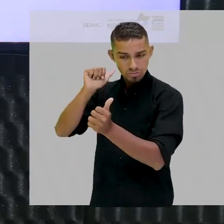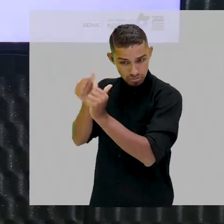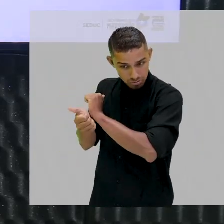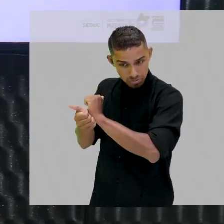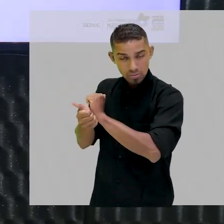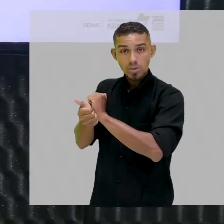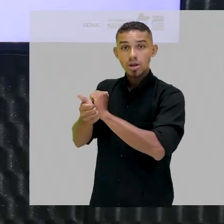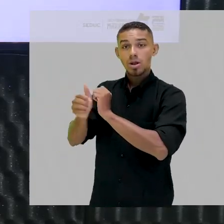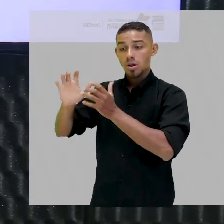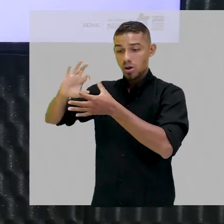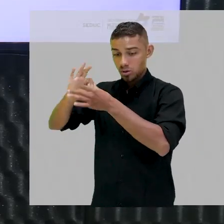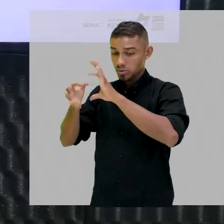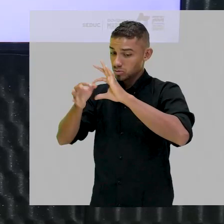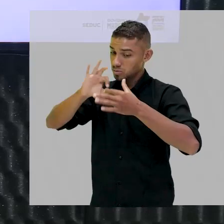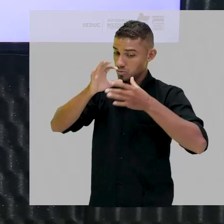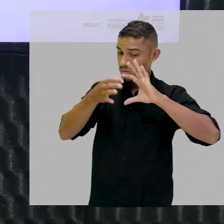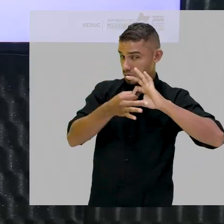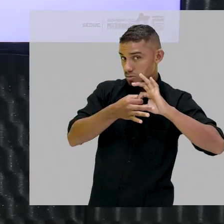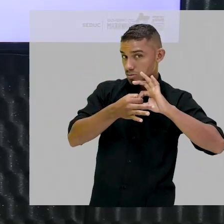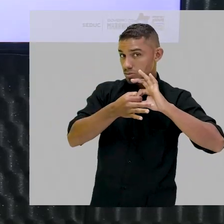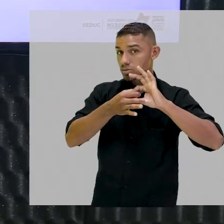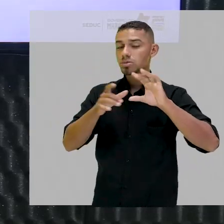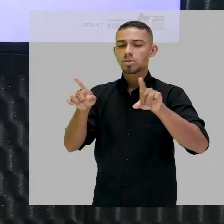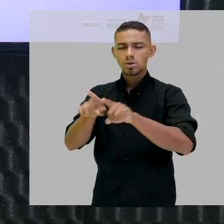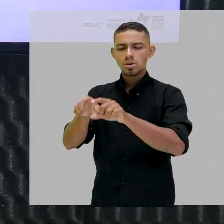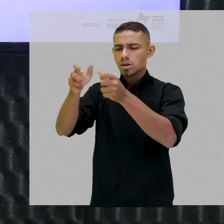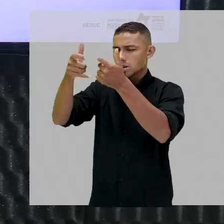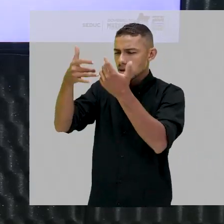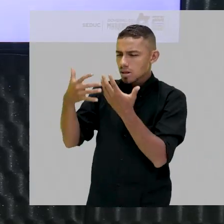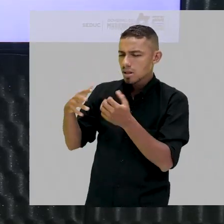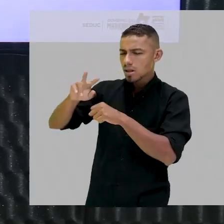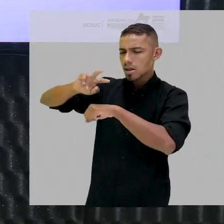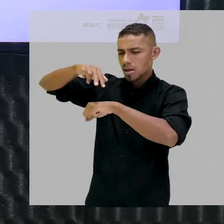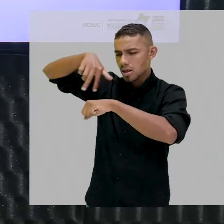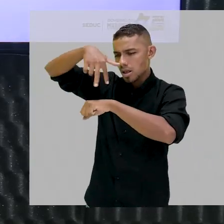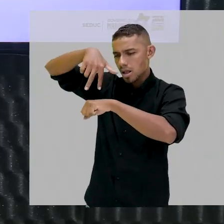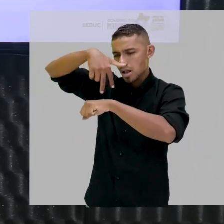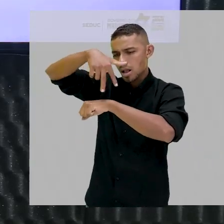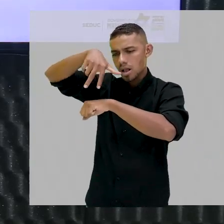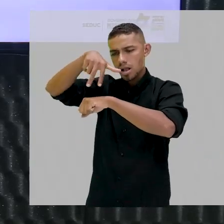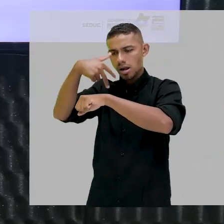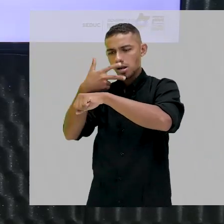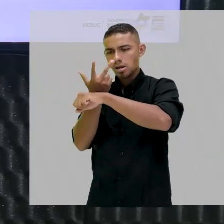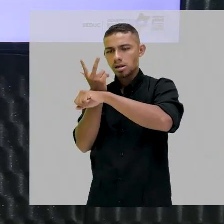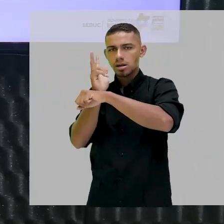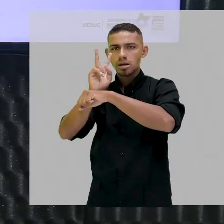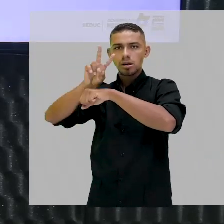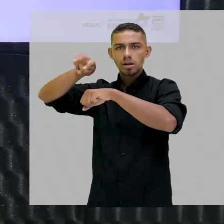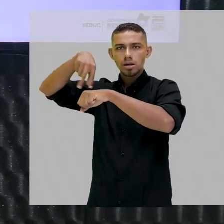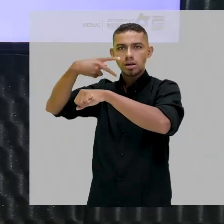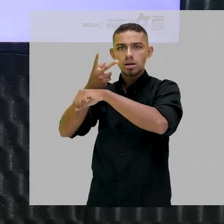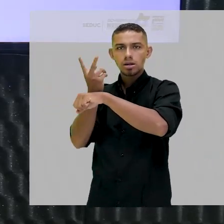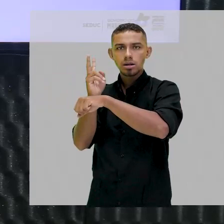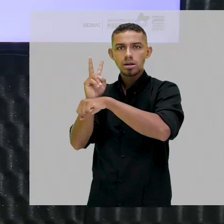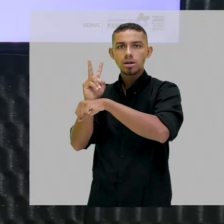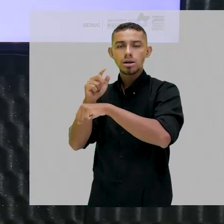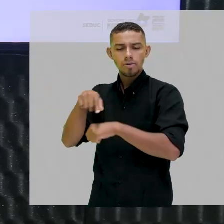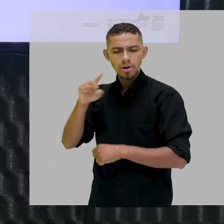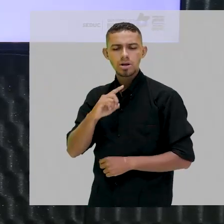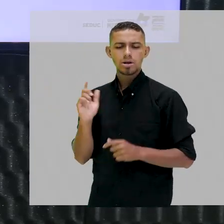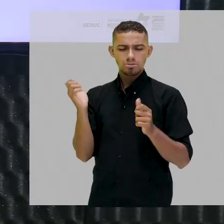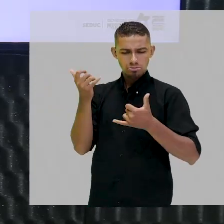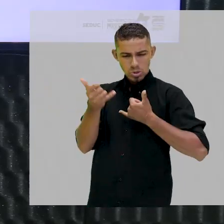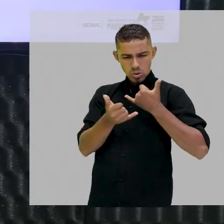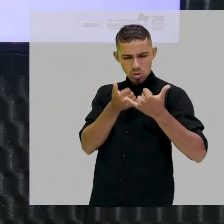modalidade olímpica. Então eu vou dar uma pincelada, vou mostrar algumas coisinhas aqui para vocês, para quando vocês estiverem assistindo os Jogos